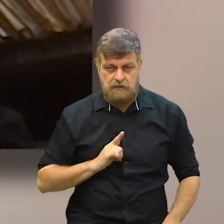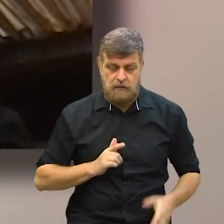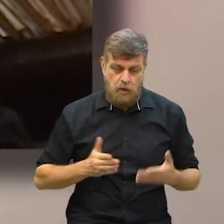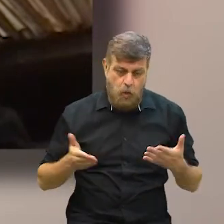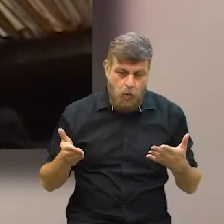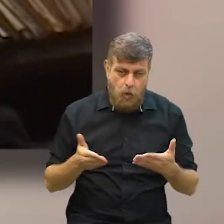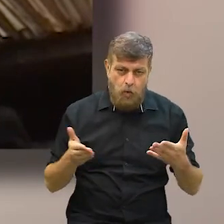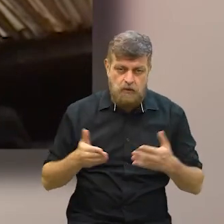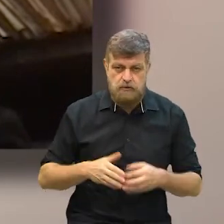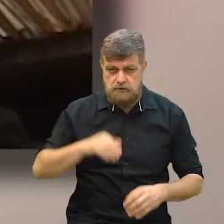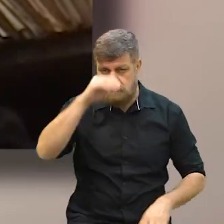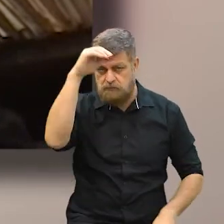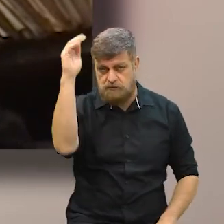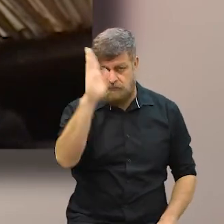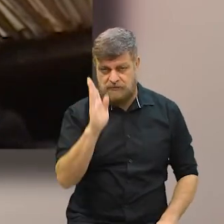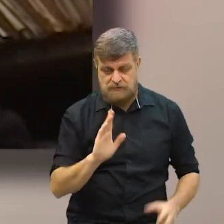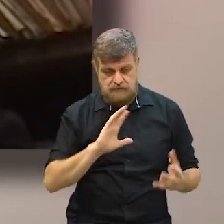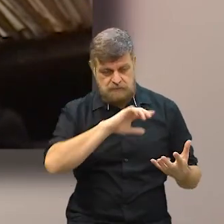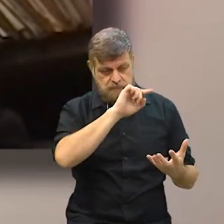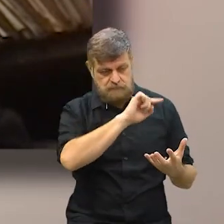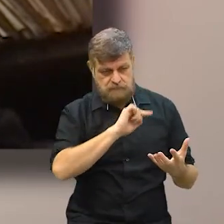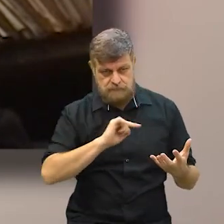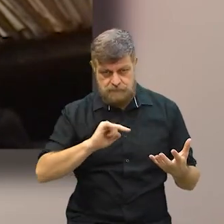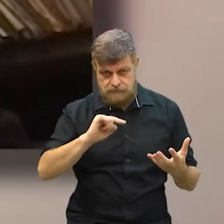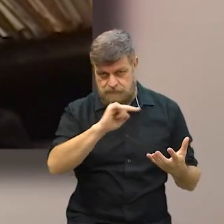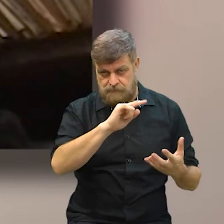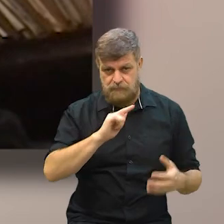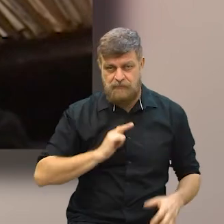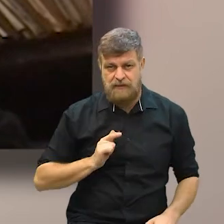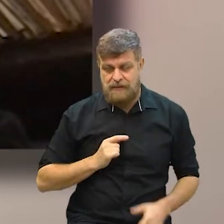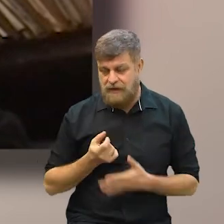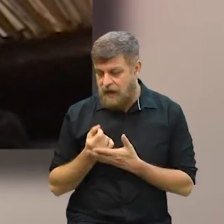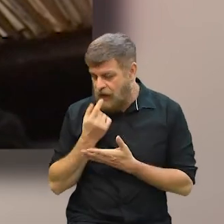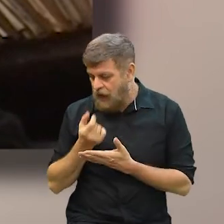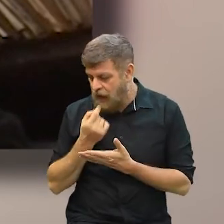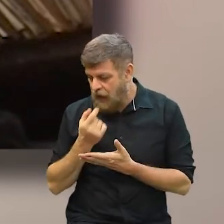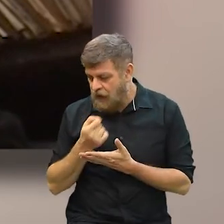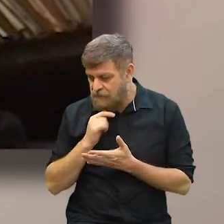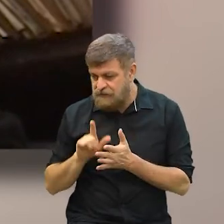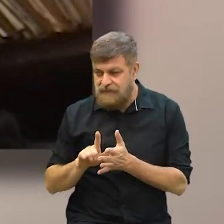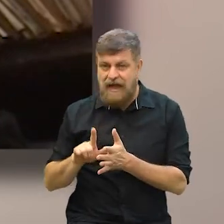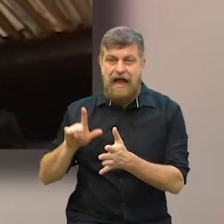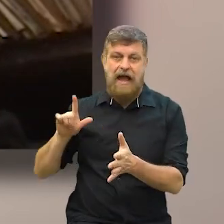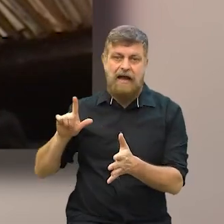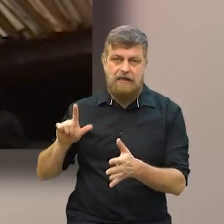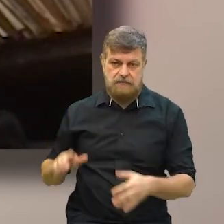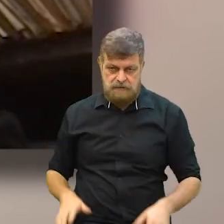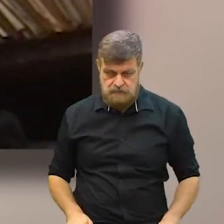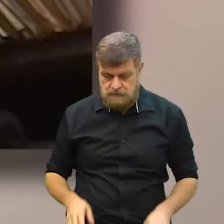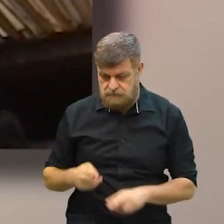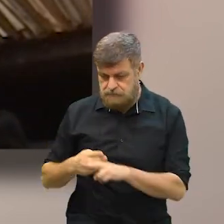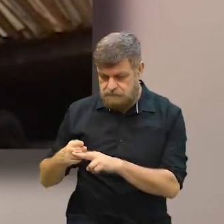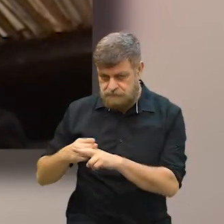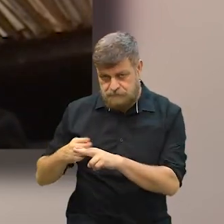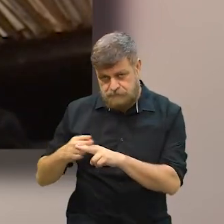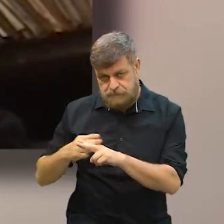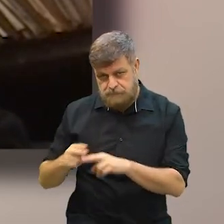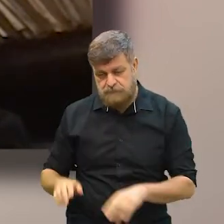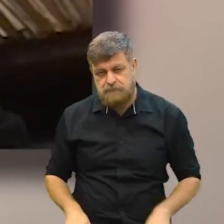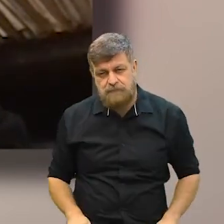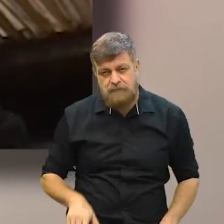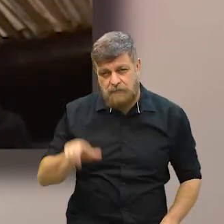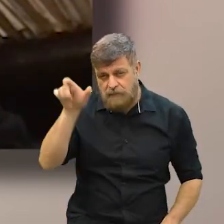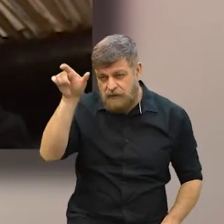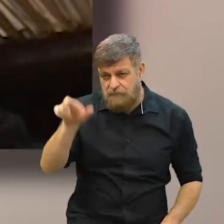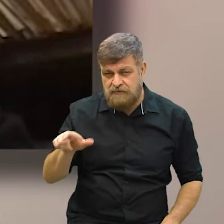nós temos hoje, no Brasil e no mundo, o PrEP, que é a profilaxia pré-exposição.